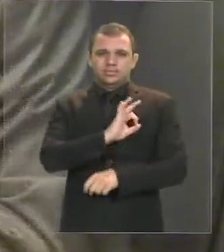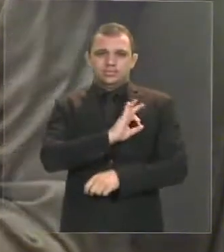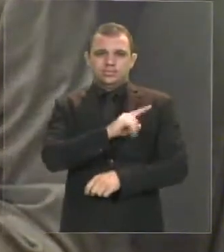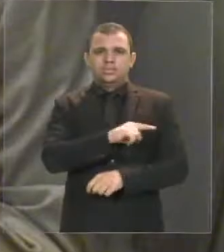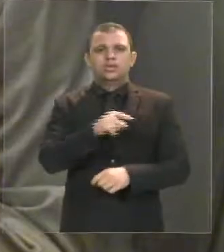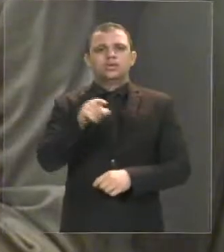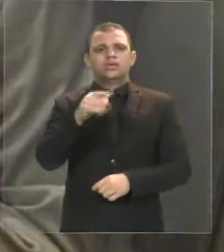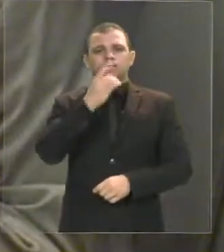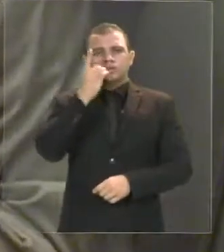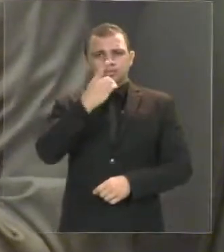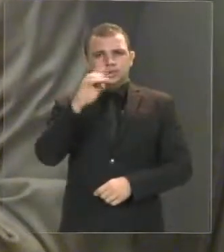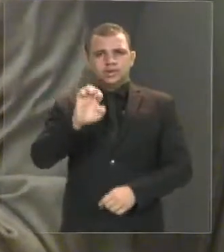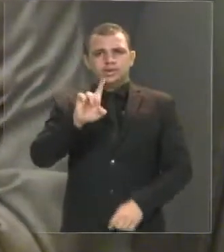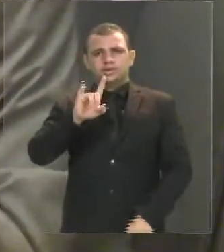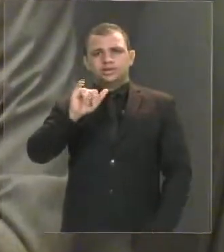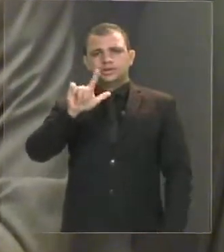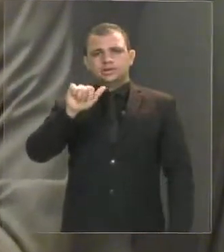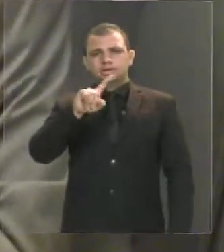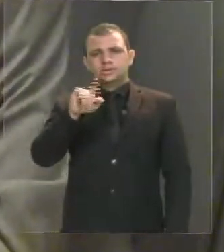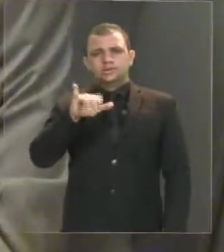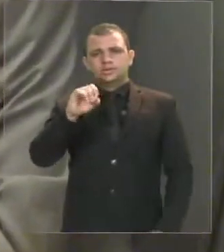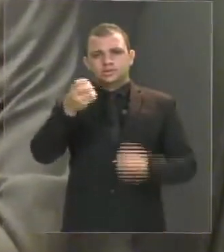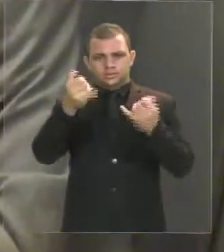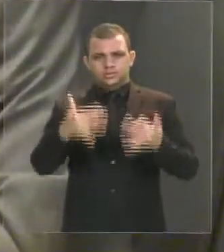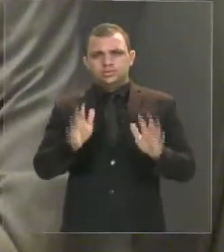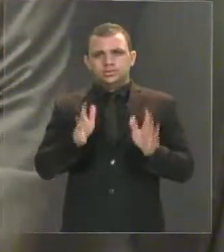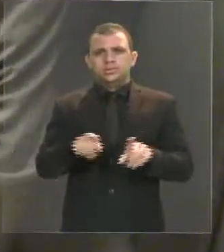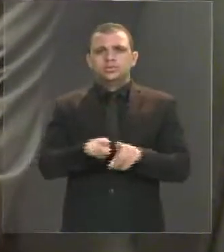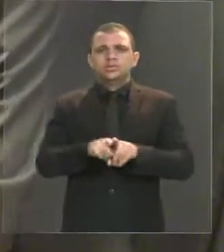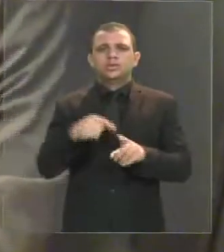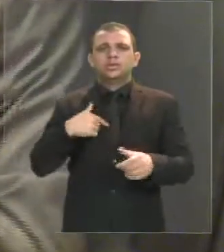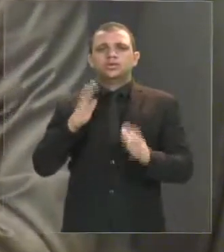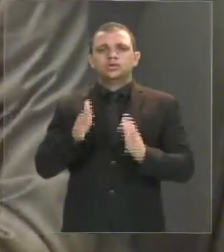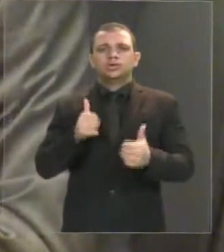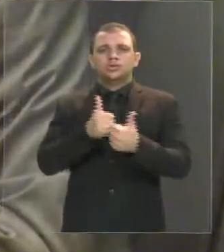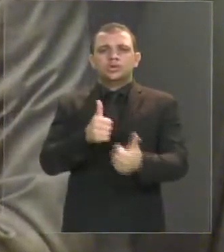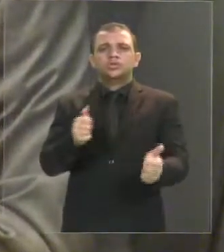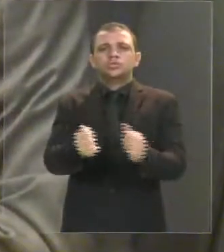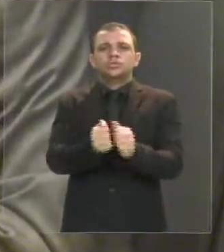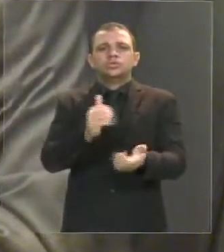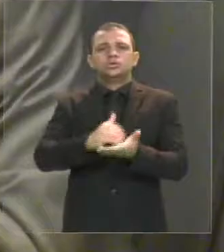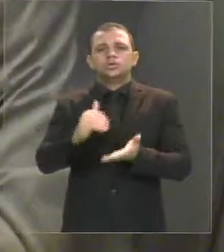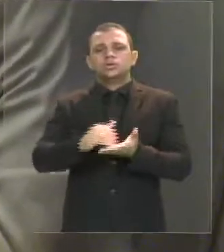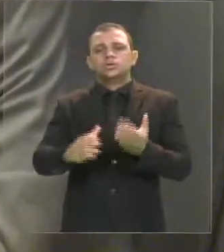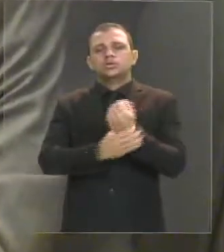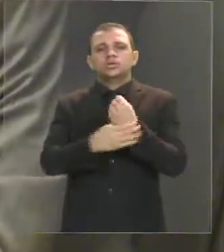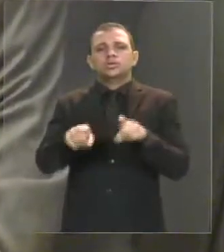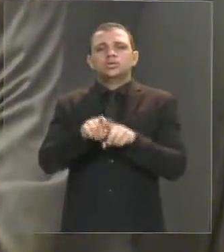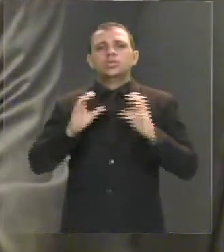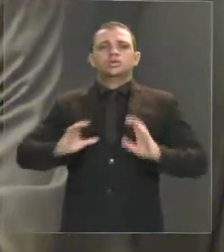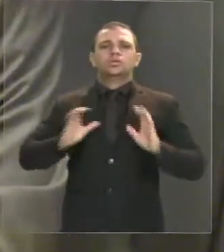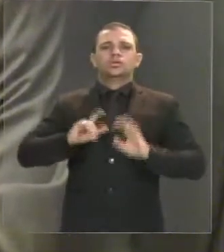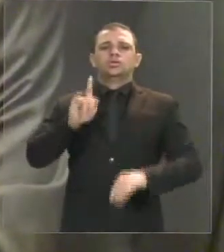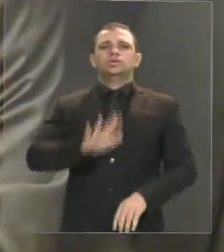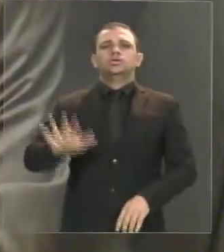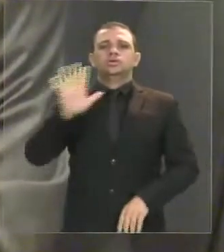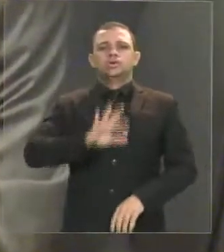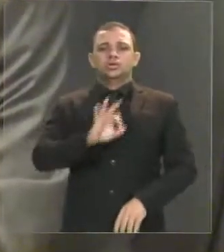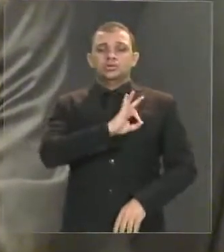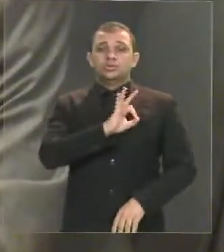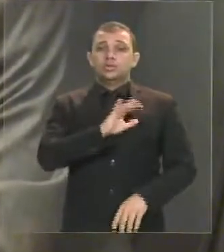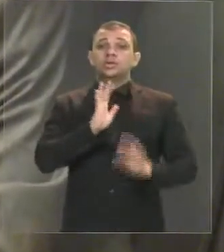Adilazo, eu tive a oportunidade de estar com o secretário de Segurança, com o comandante-geral da Polícia, vão ser quase 200